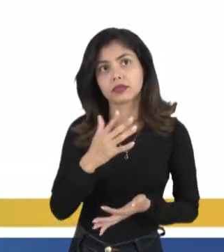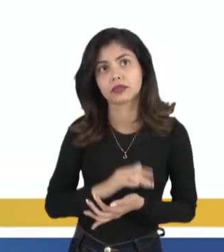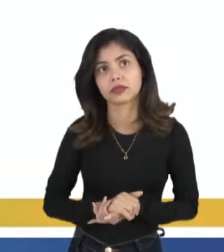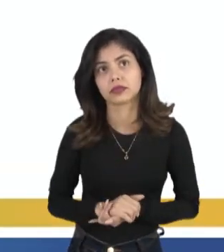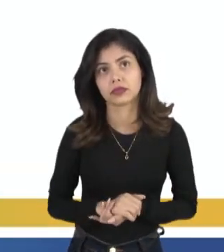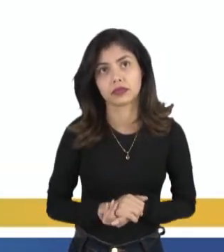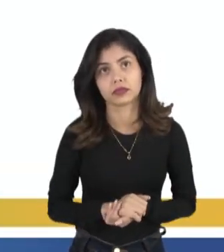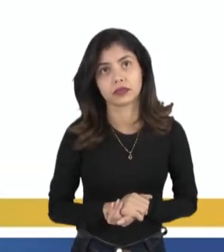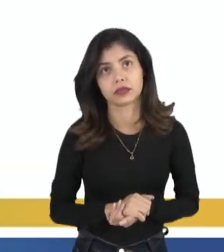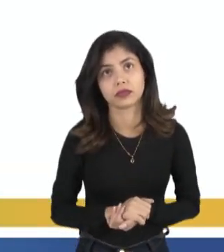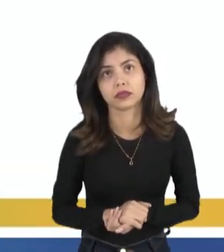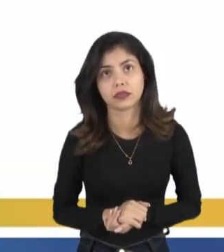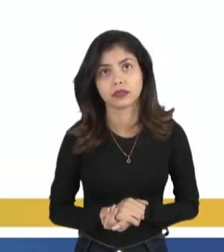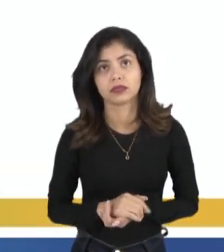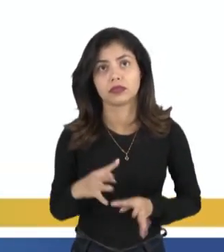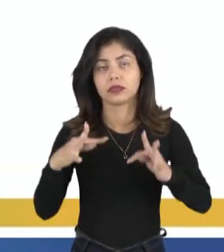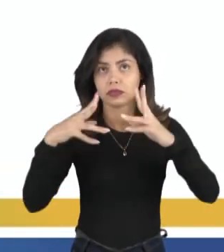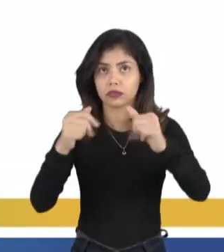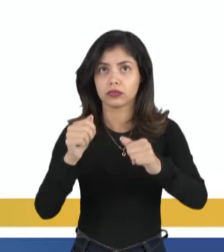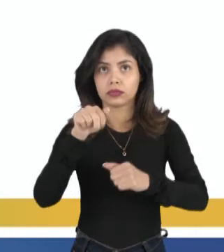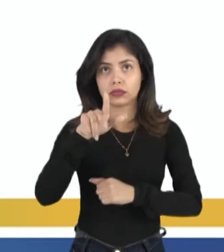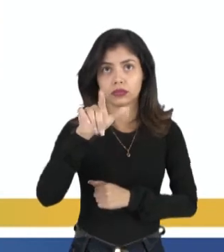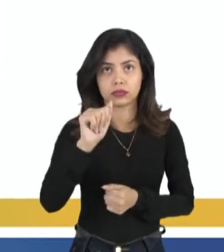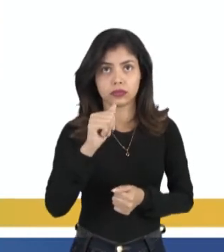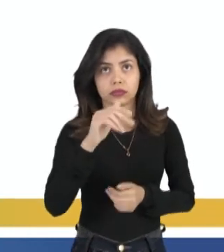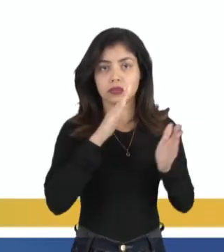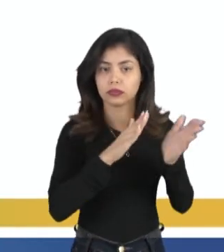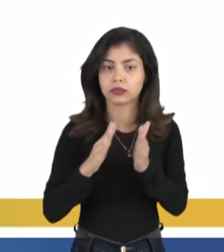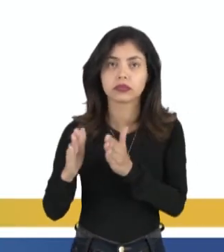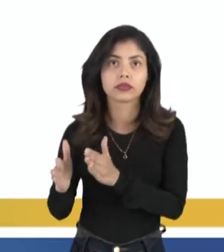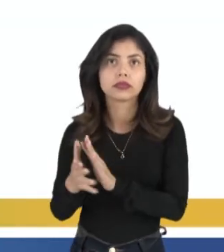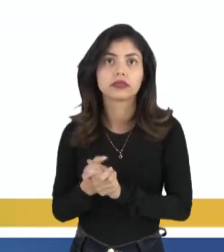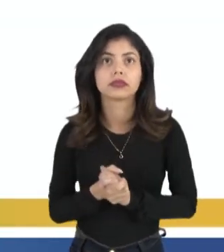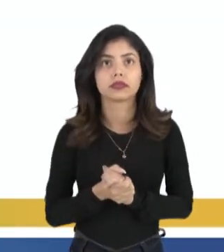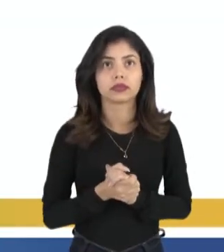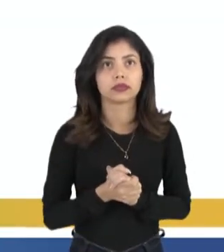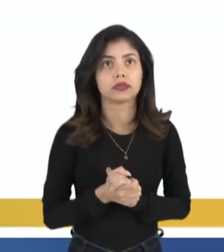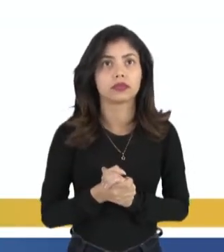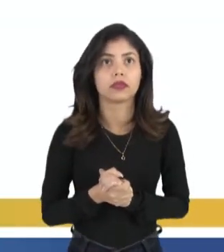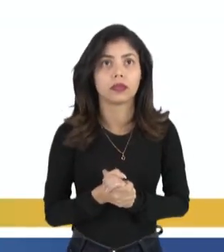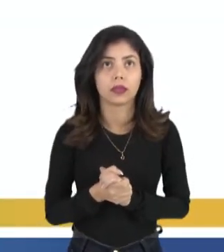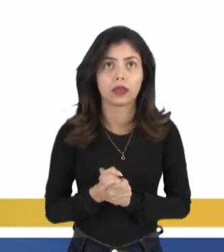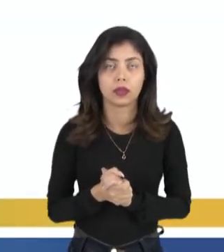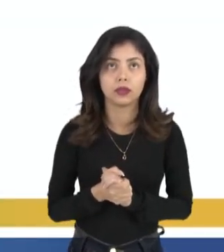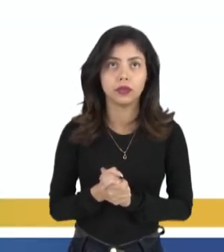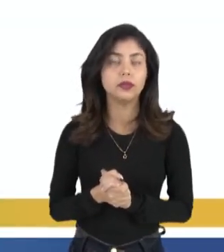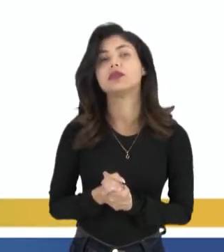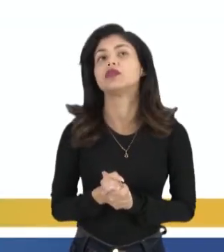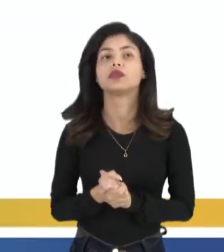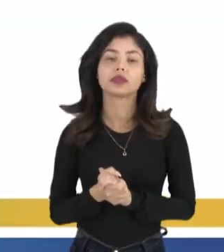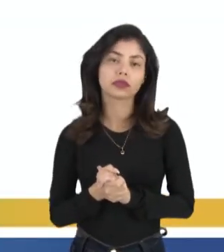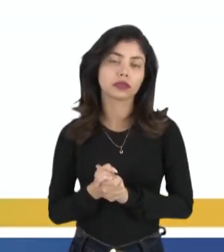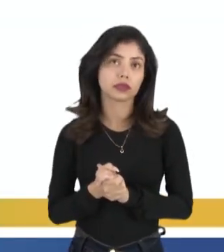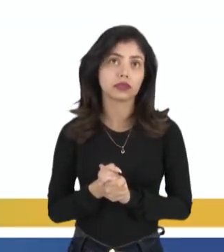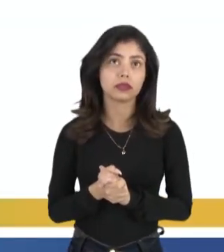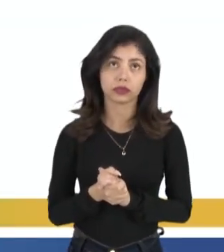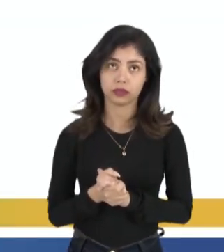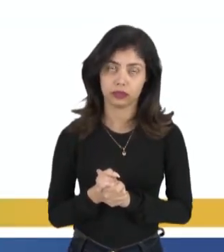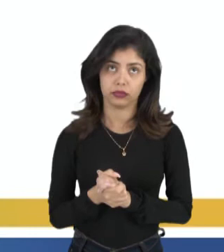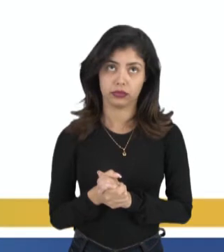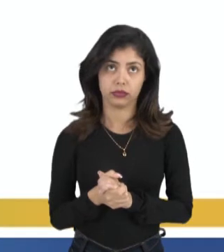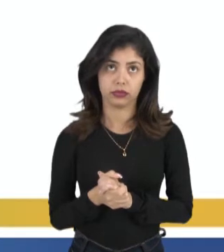classificação aqui, que nós vimos aqui, ó, dos eclipses solares, ó, total, anular, parcial. Estão aqui, ó. Então, aqui é um eclipse